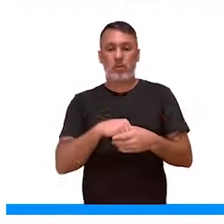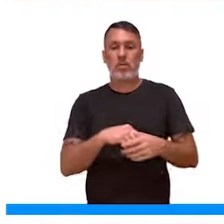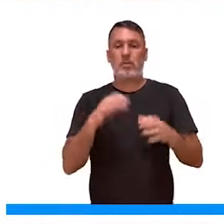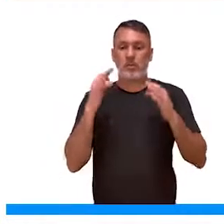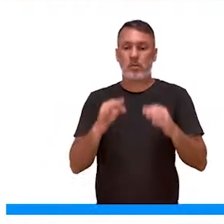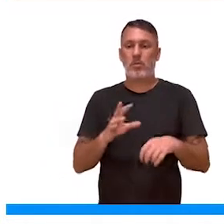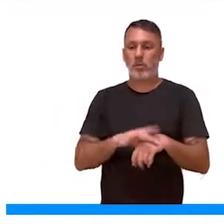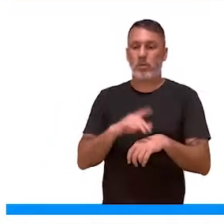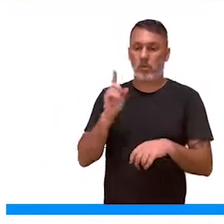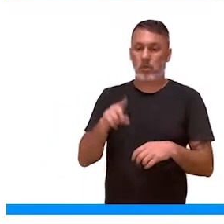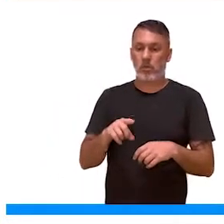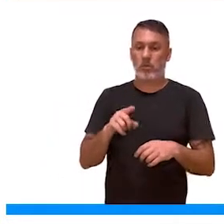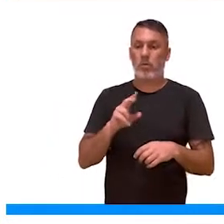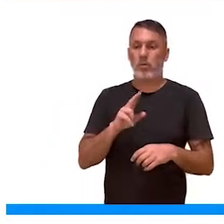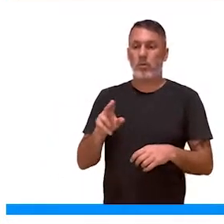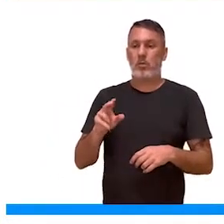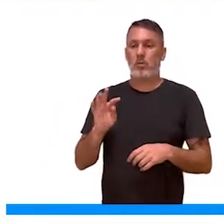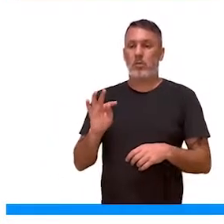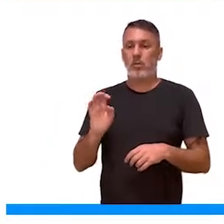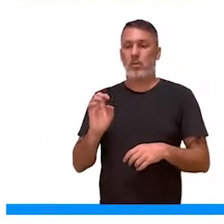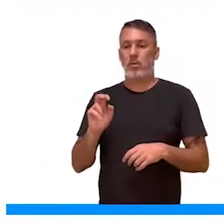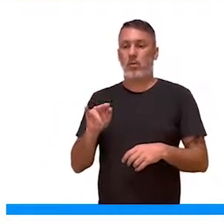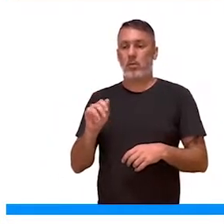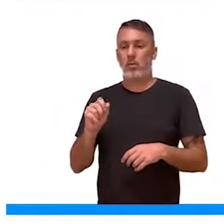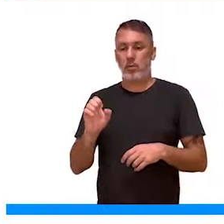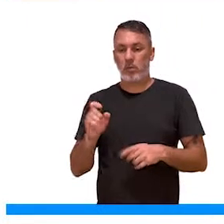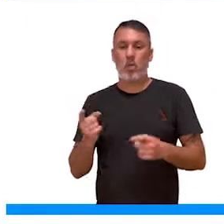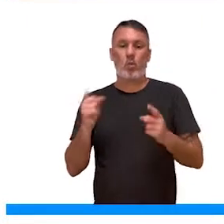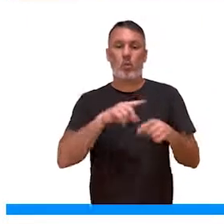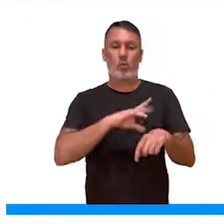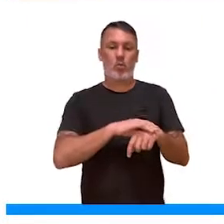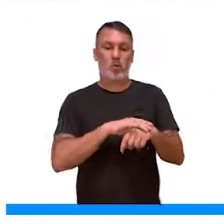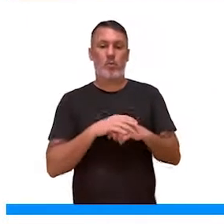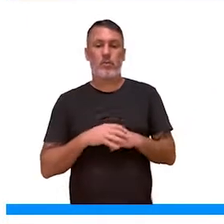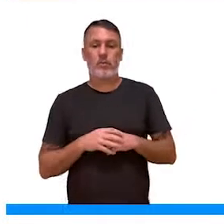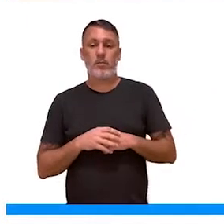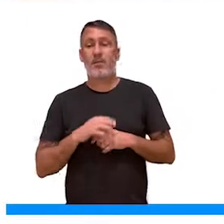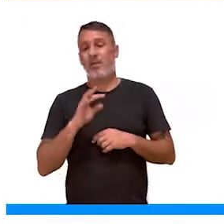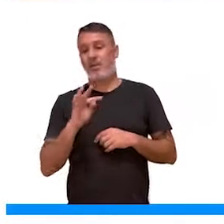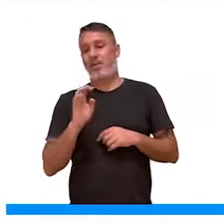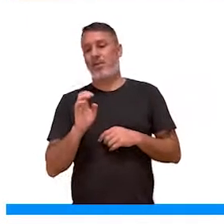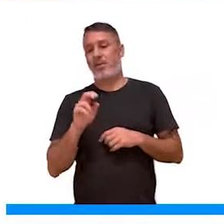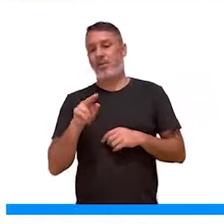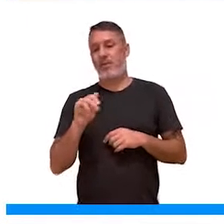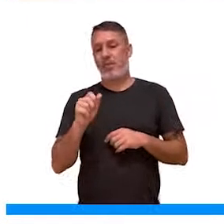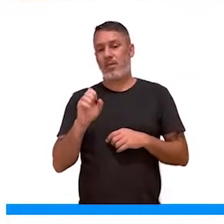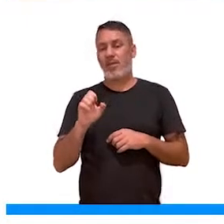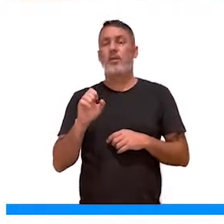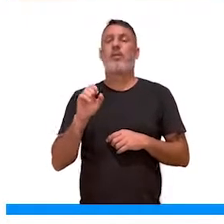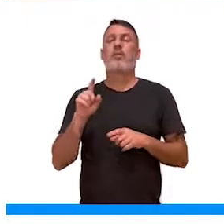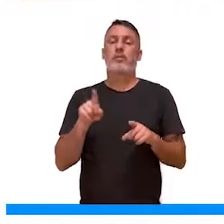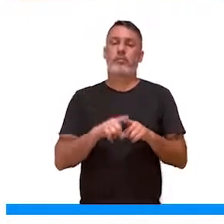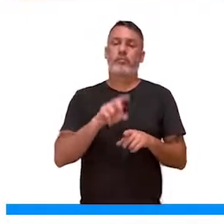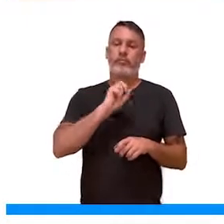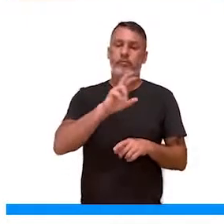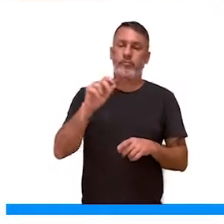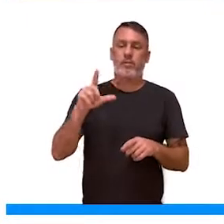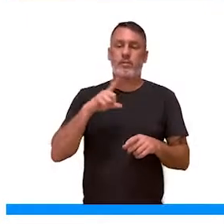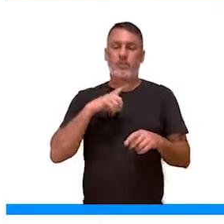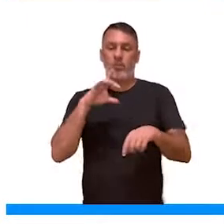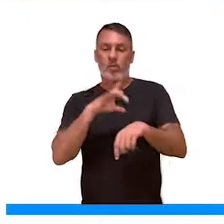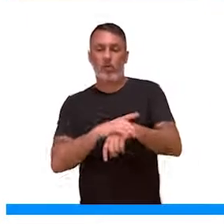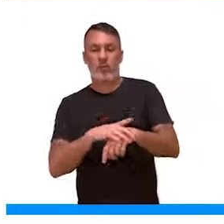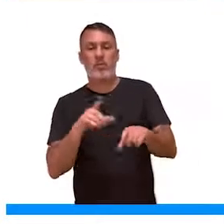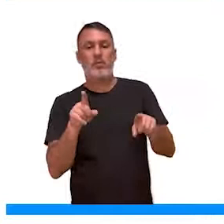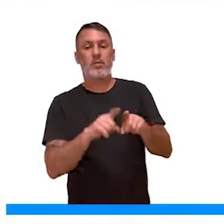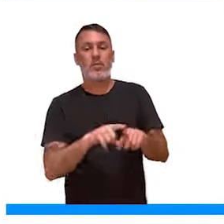com essas tênias, tanto a teníase como a cisticercose. A teníase, ela pode ser transmitida tanto pela